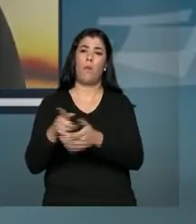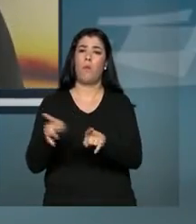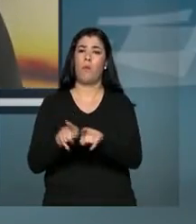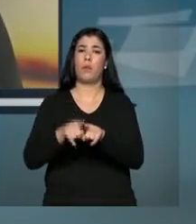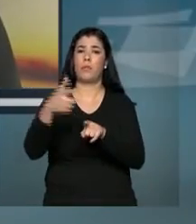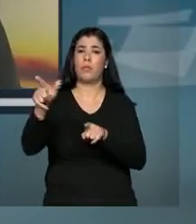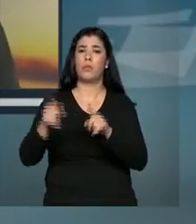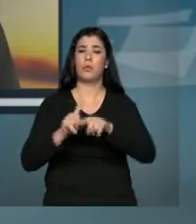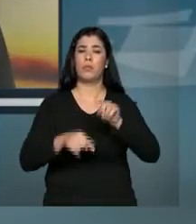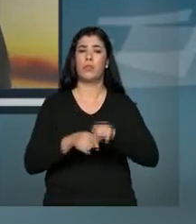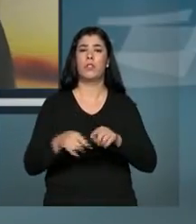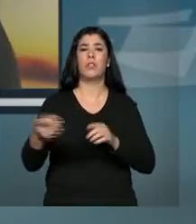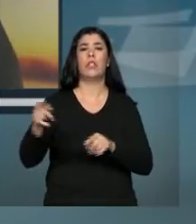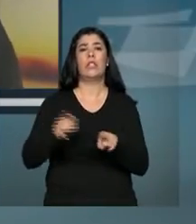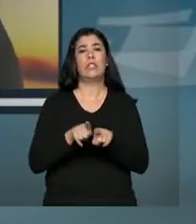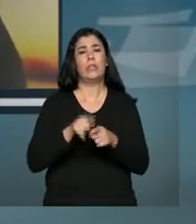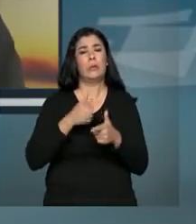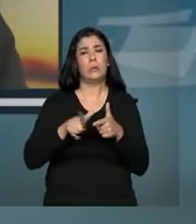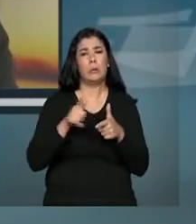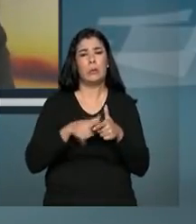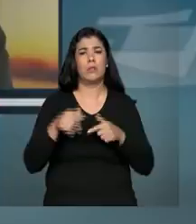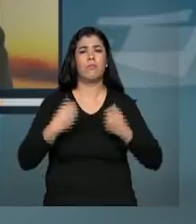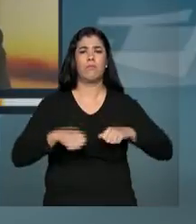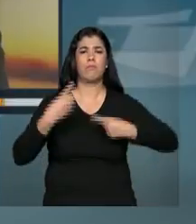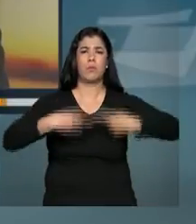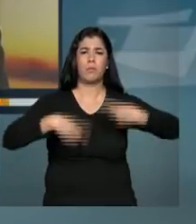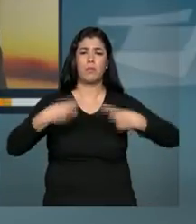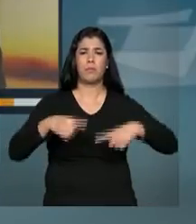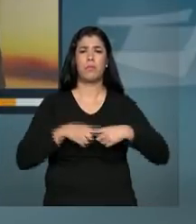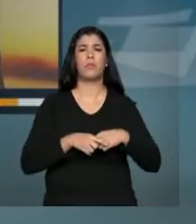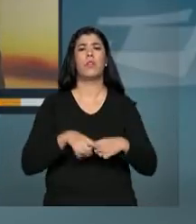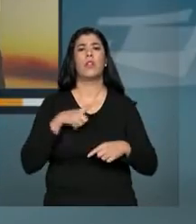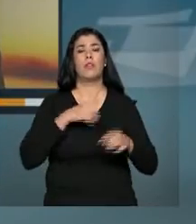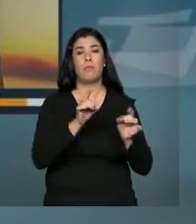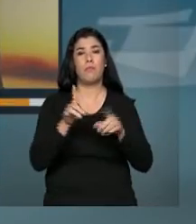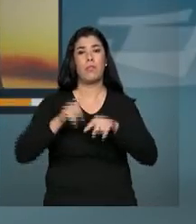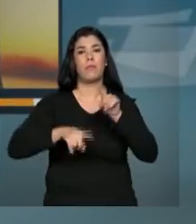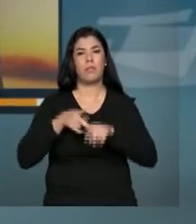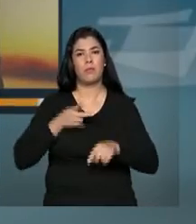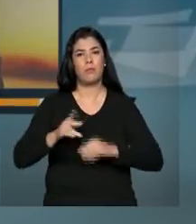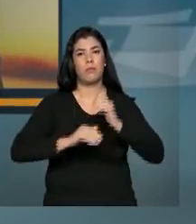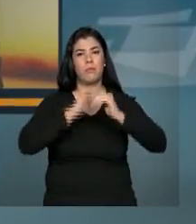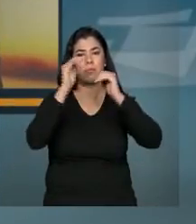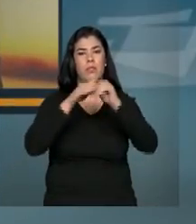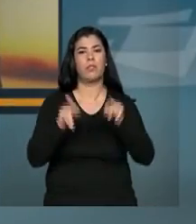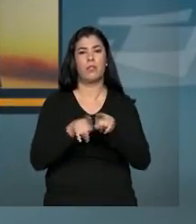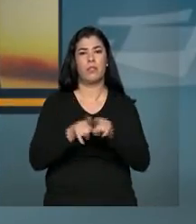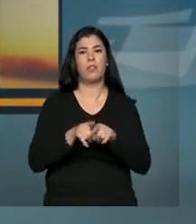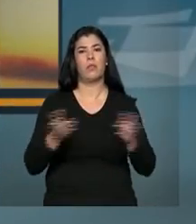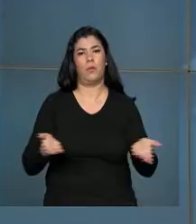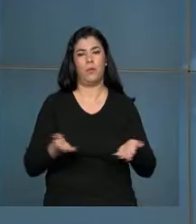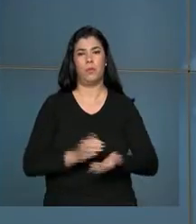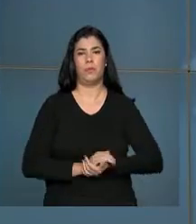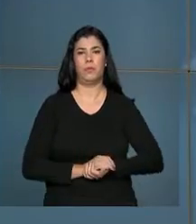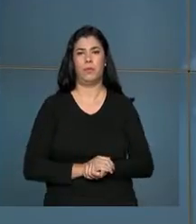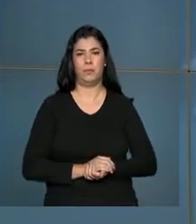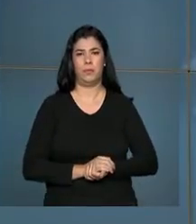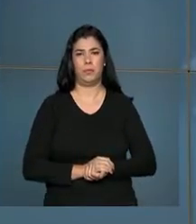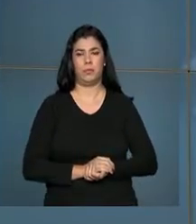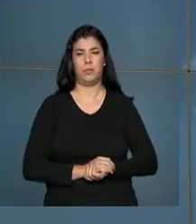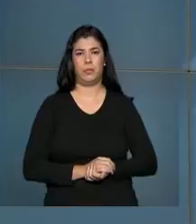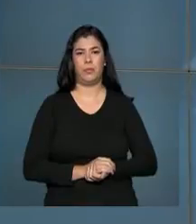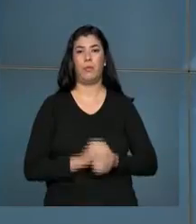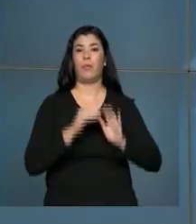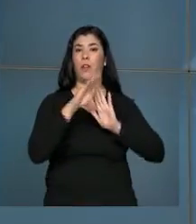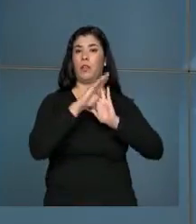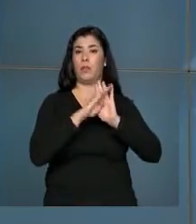né? E hoje sofremos até importação. Então, uma política de exportação é chave para o nosso desenvolvimento e crescimento hoje. E